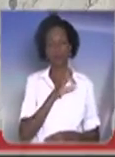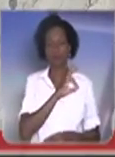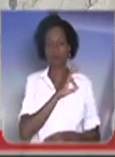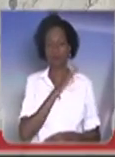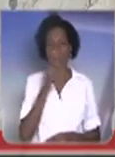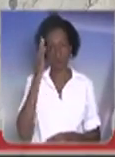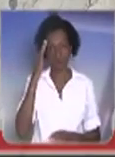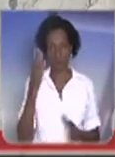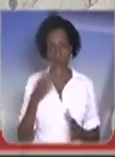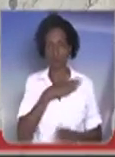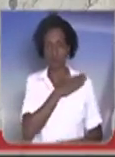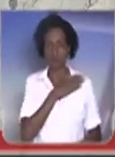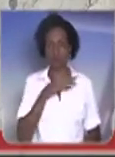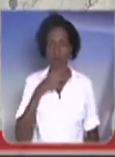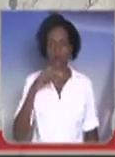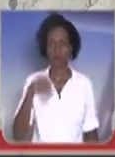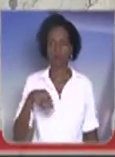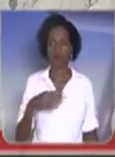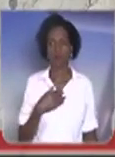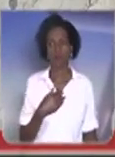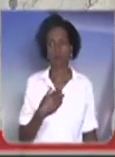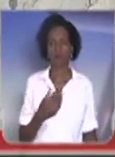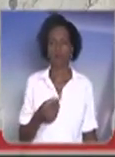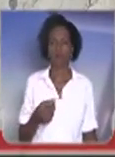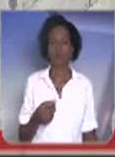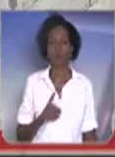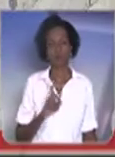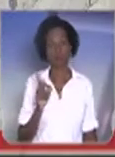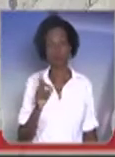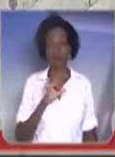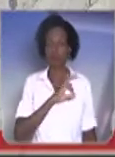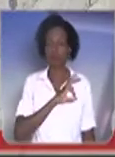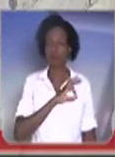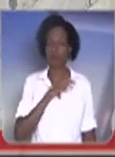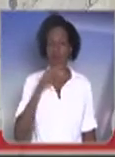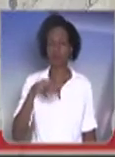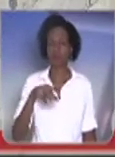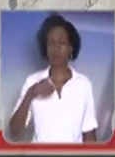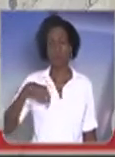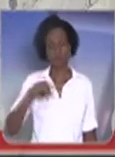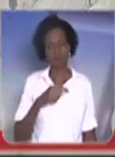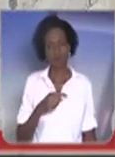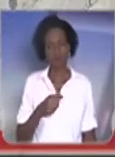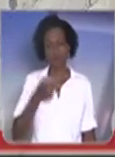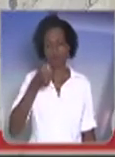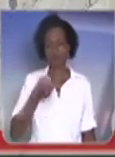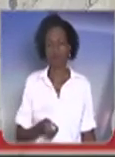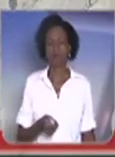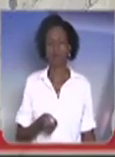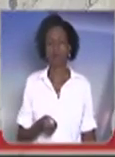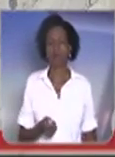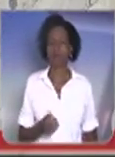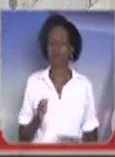sou coronel da Polícia Militar, e nós, na Polícia Militar, nós fazemos questão que as coisas sejam muito